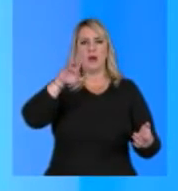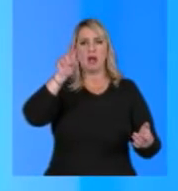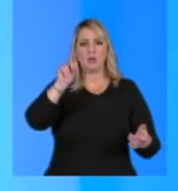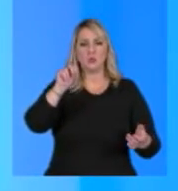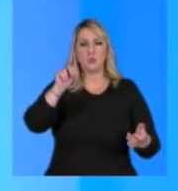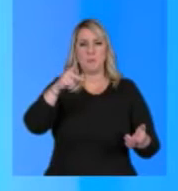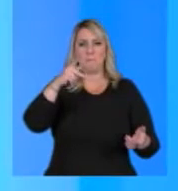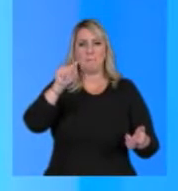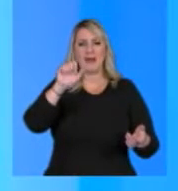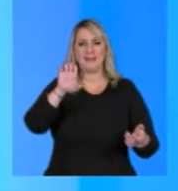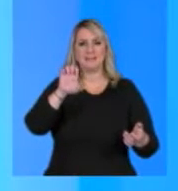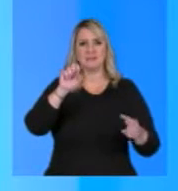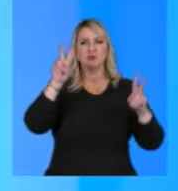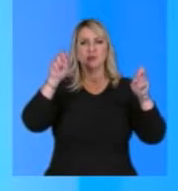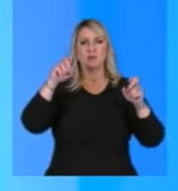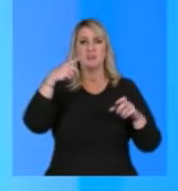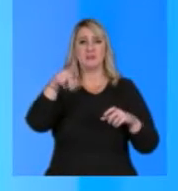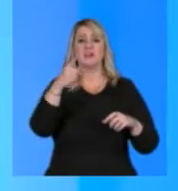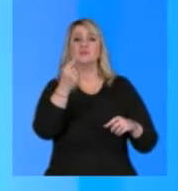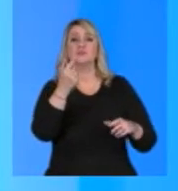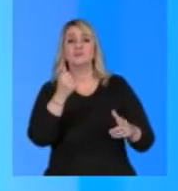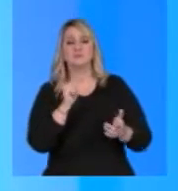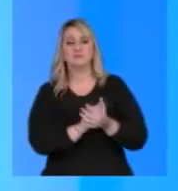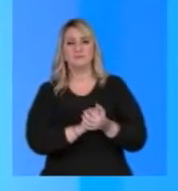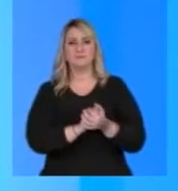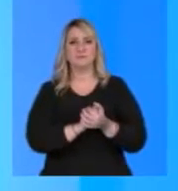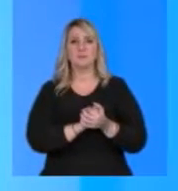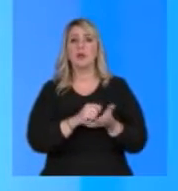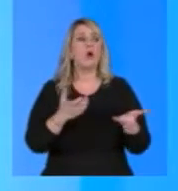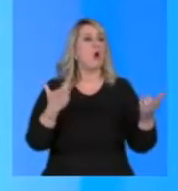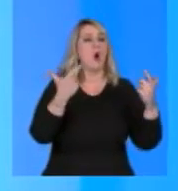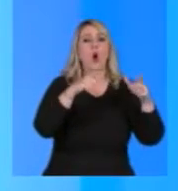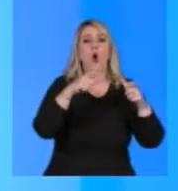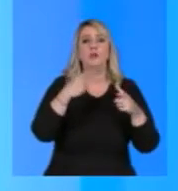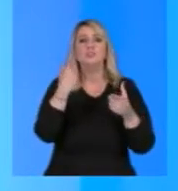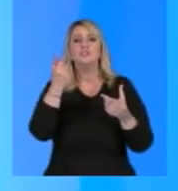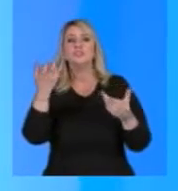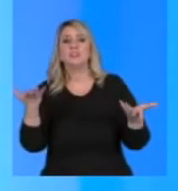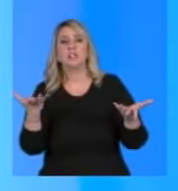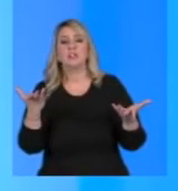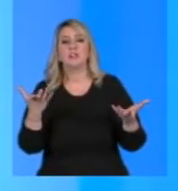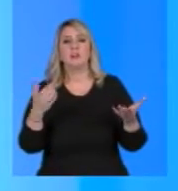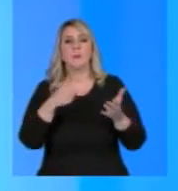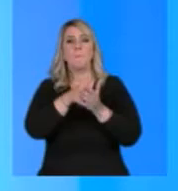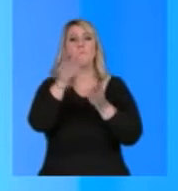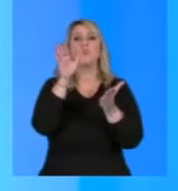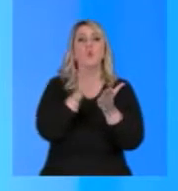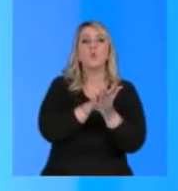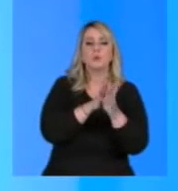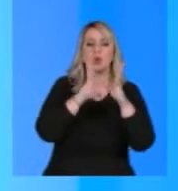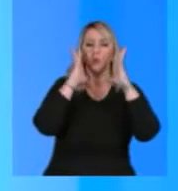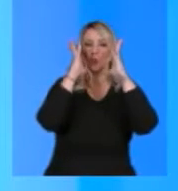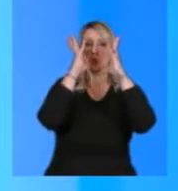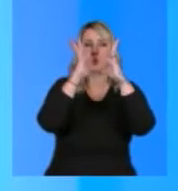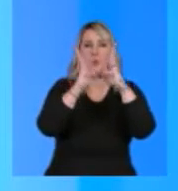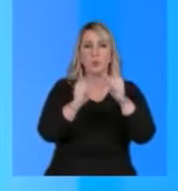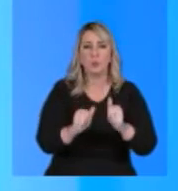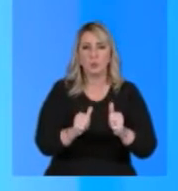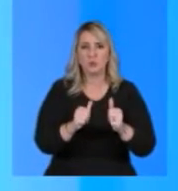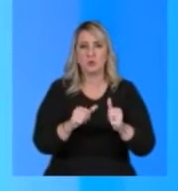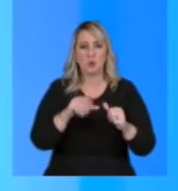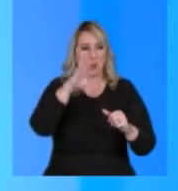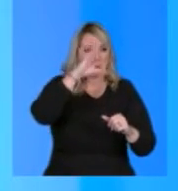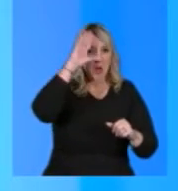fazendo sobre seu dinheiro além de tudo e sabe onde vai também esse dinheiro dessa multa dessas multas dos pardais